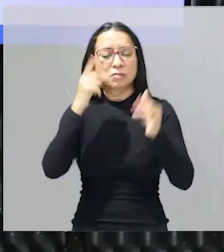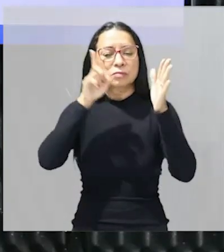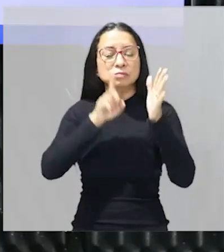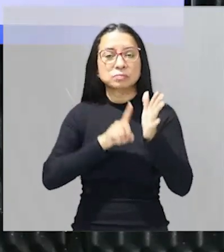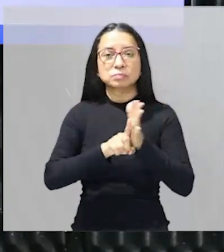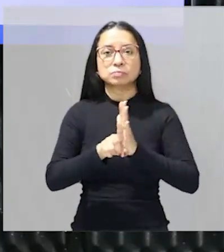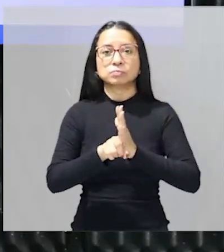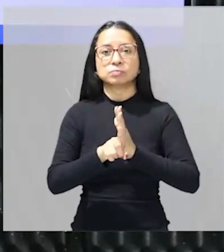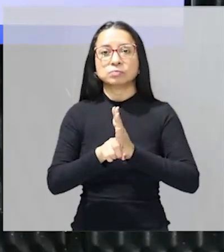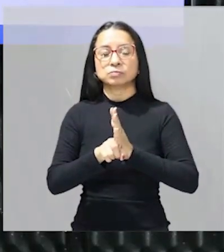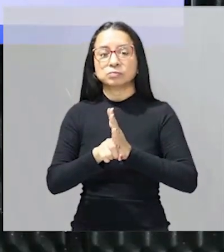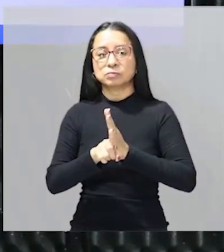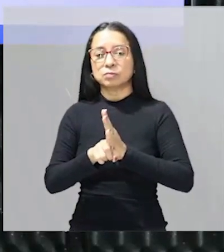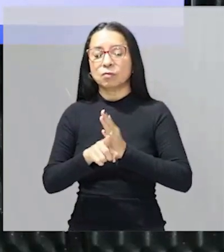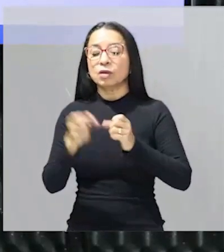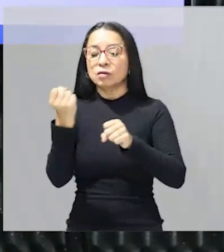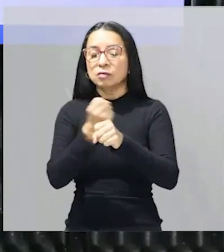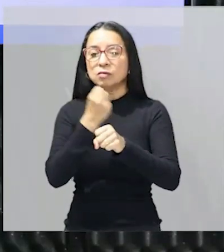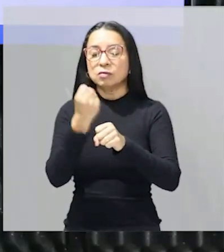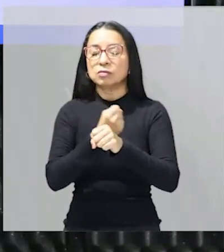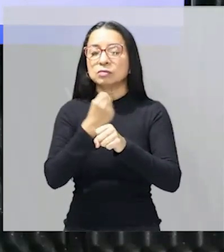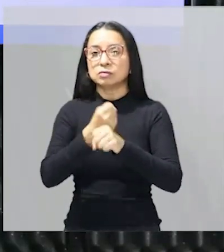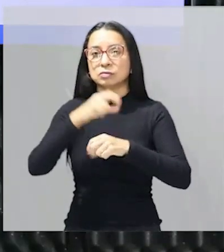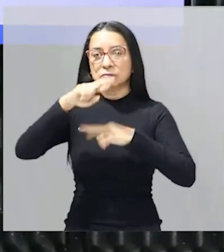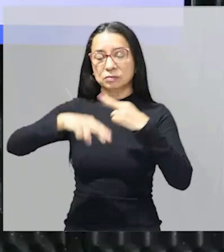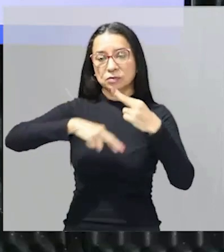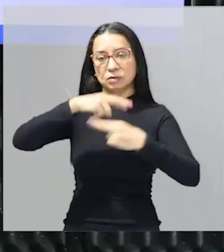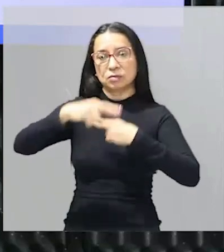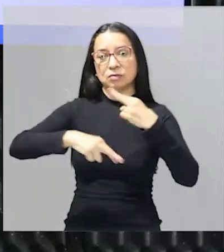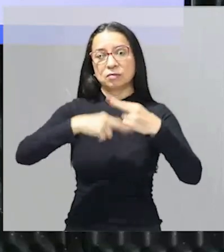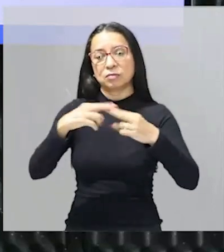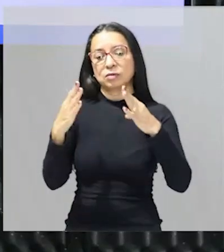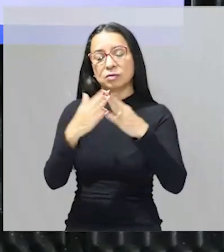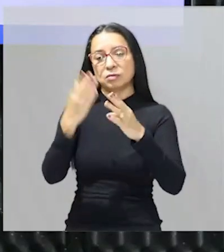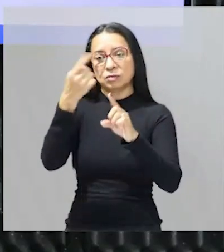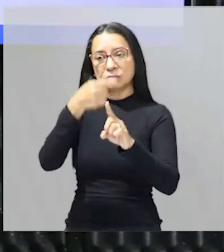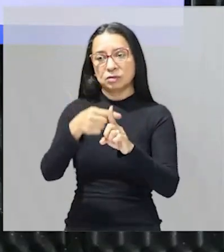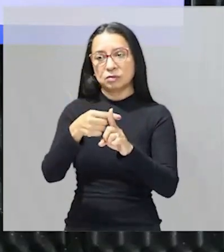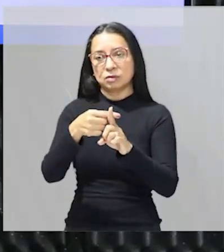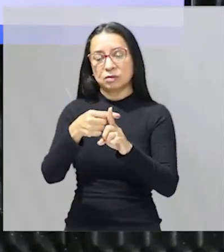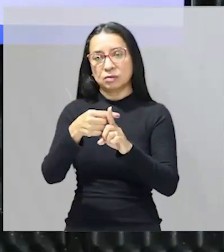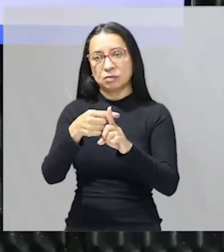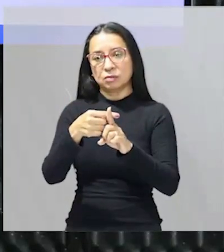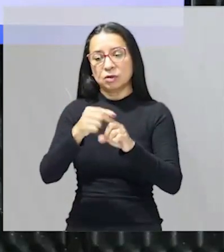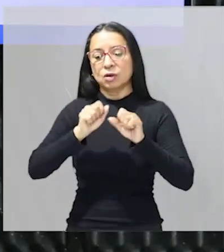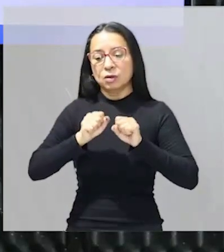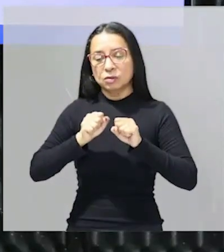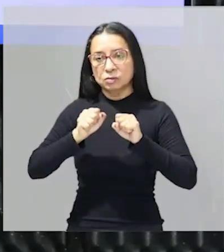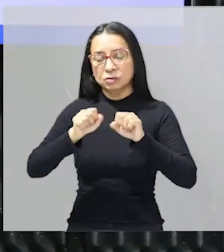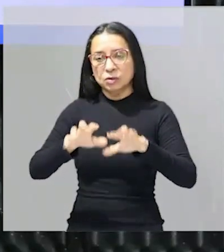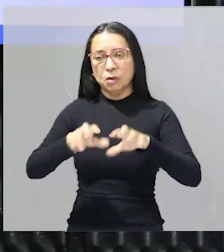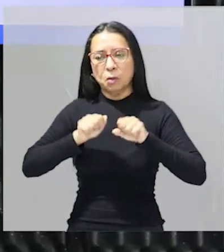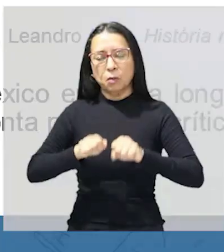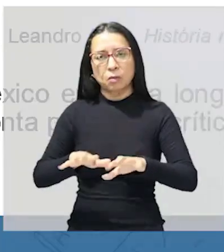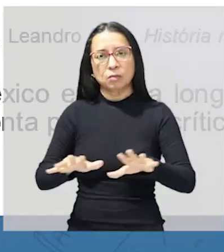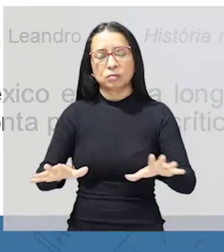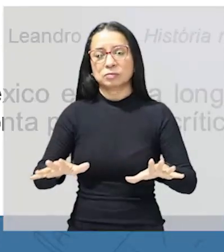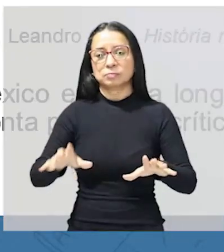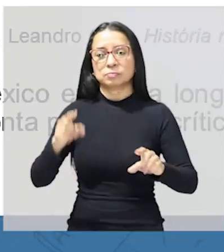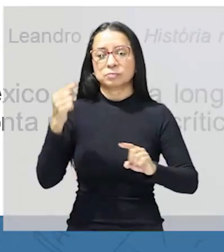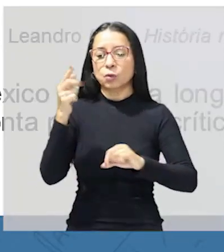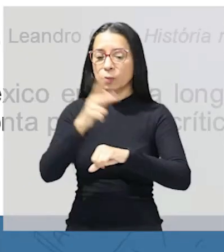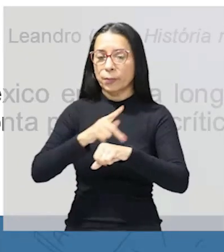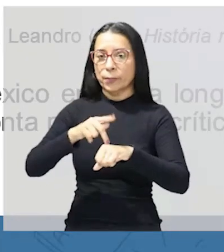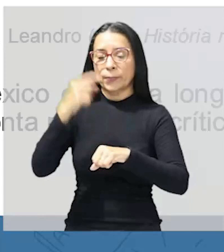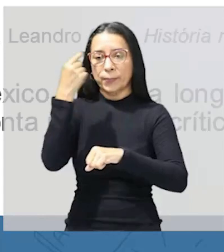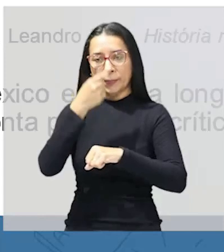indagação. Construir e reformar uma catedral durante 3 séculos de colonização espanhola significa algo?